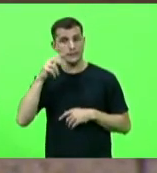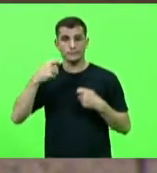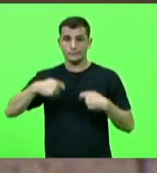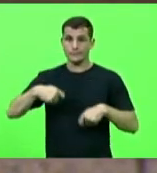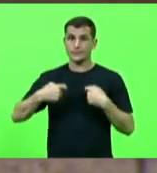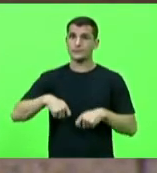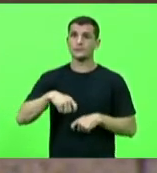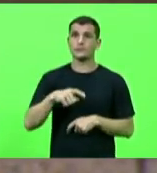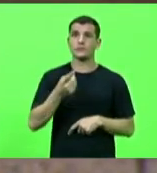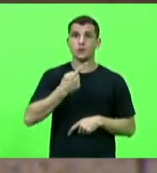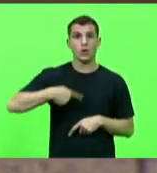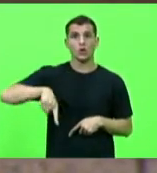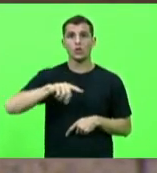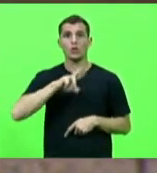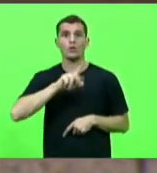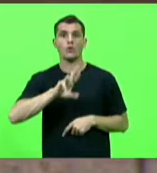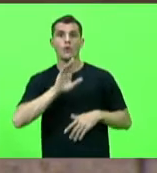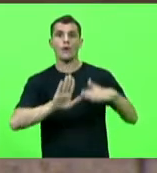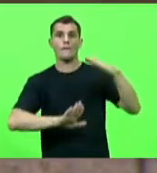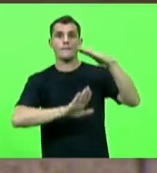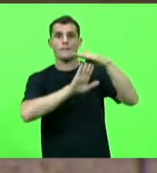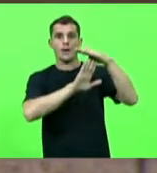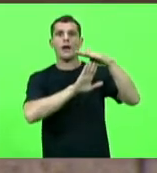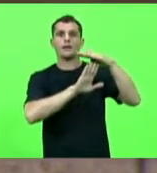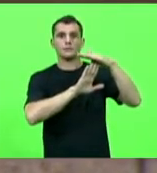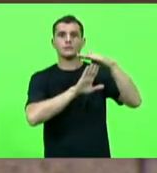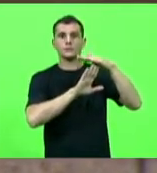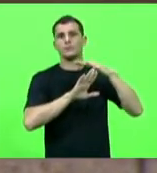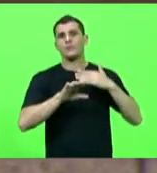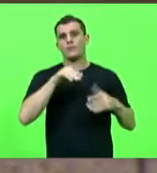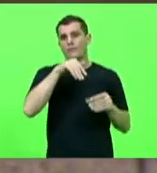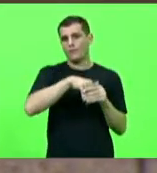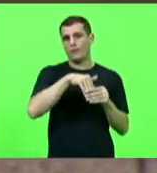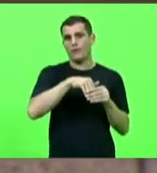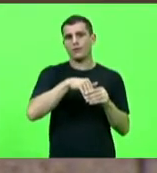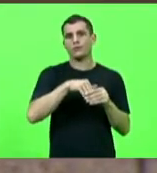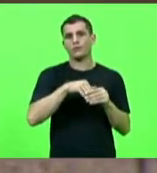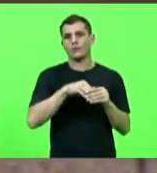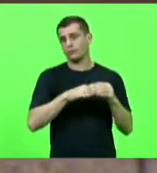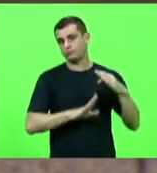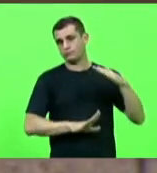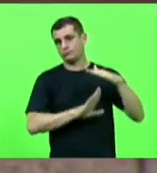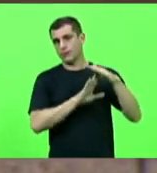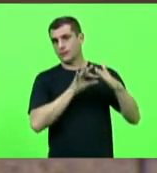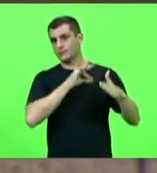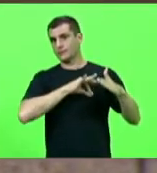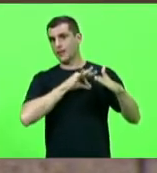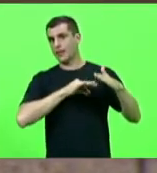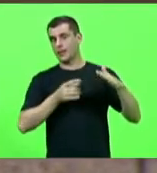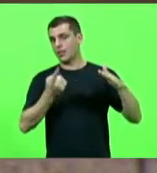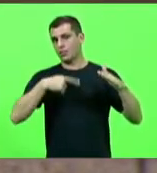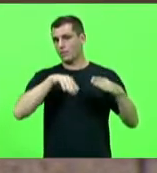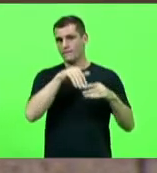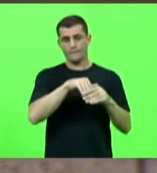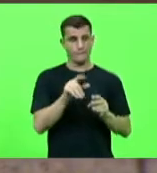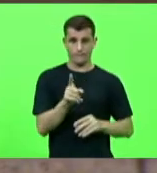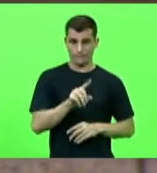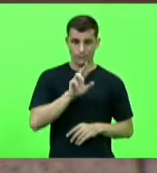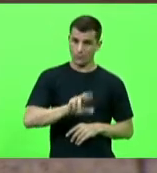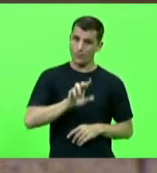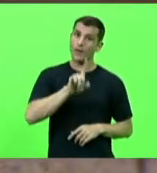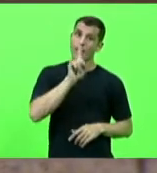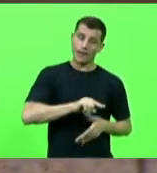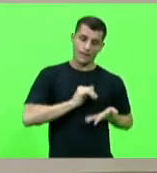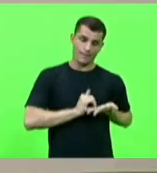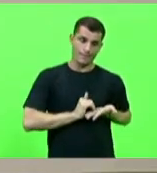o piso do trabalhador catarinense. Que isso fique bem claro para aqueles que estão acompanhando essa sessão. Obrigado.